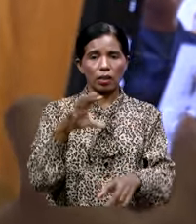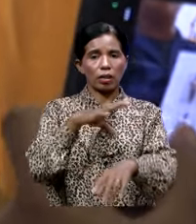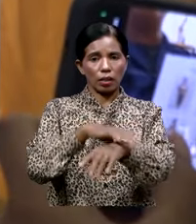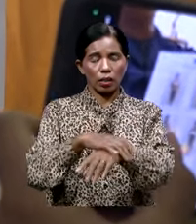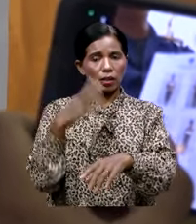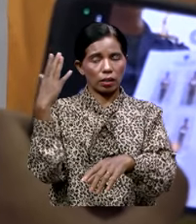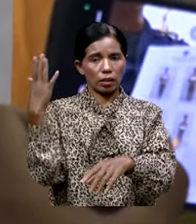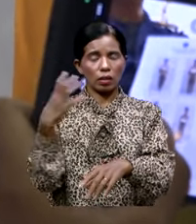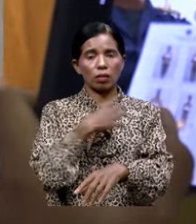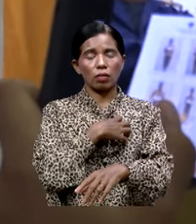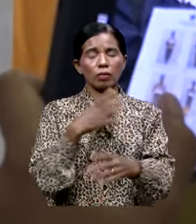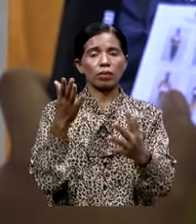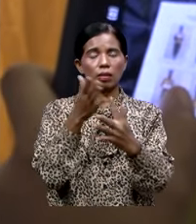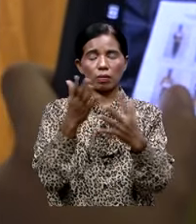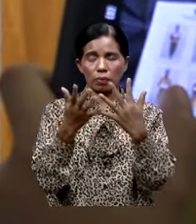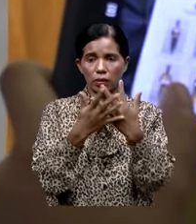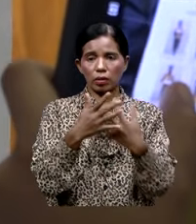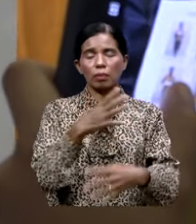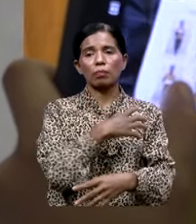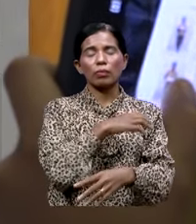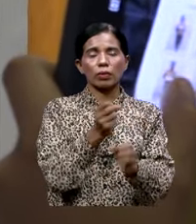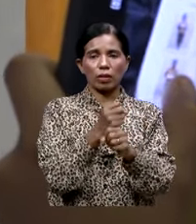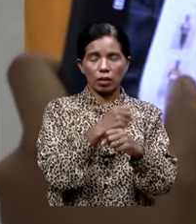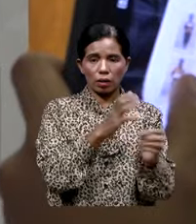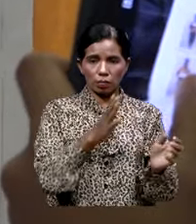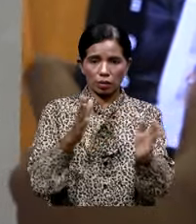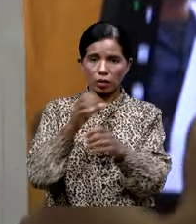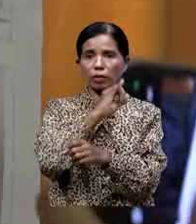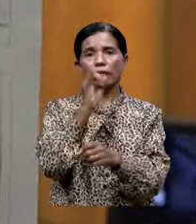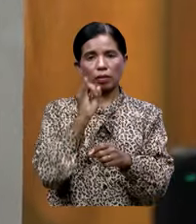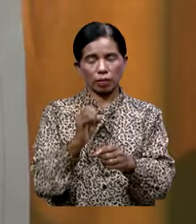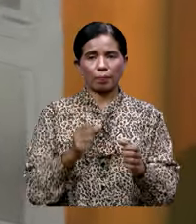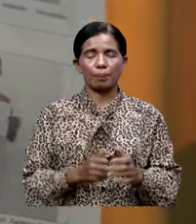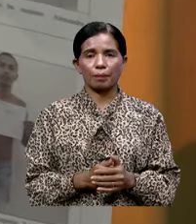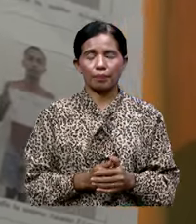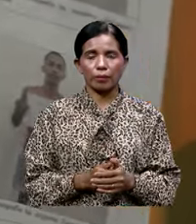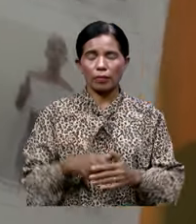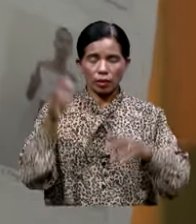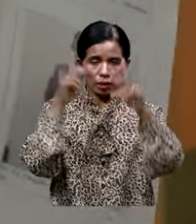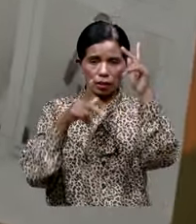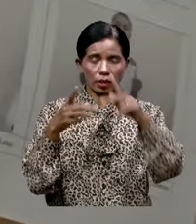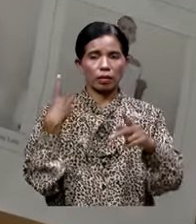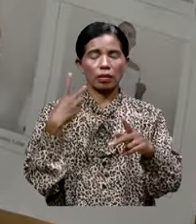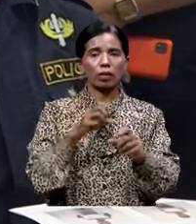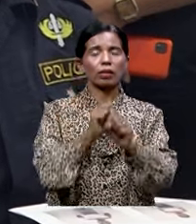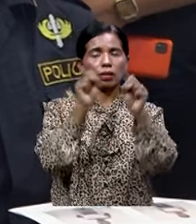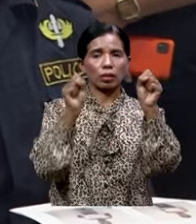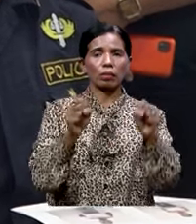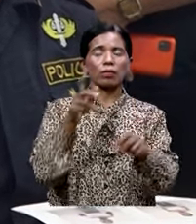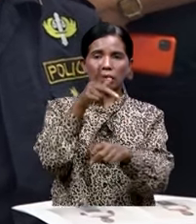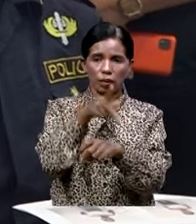e sela comando Pentel município de Li, rodihalo processo de identificação. Em caso, serão bem acontecer sábado, lhe vai sábado